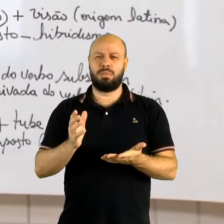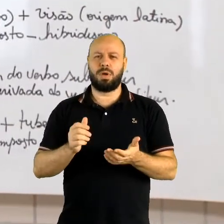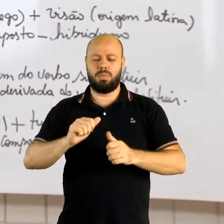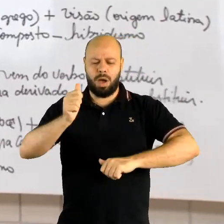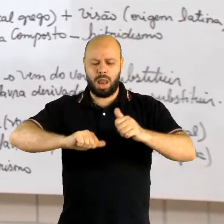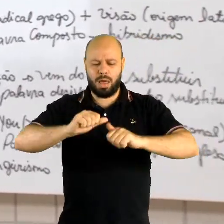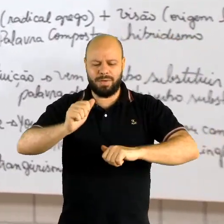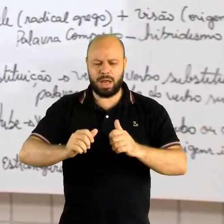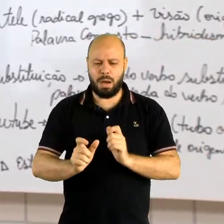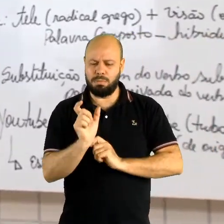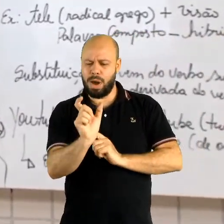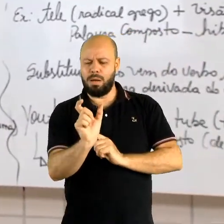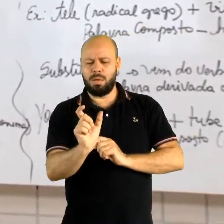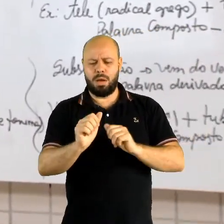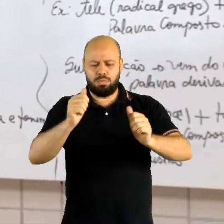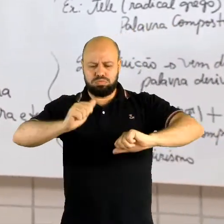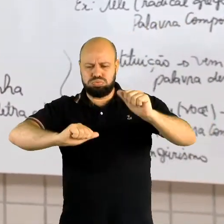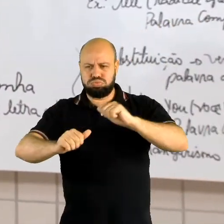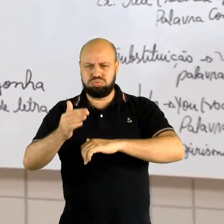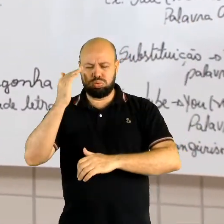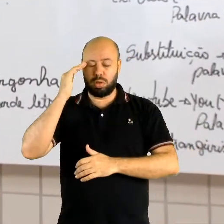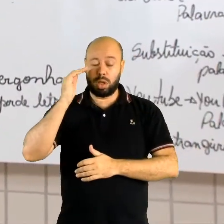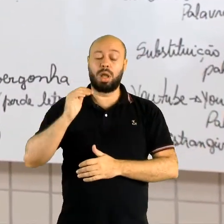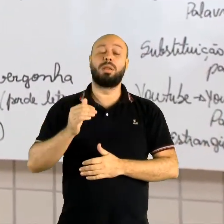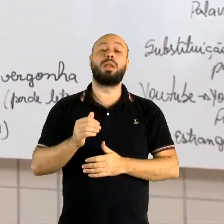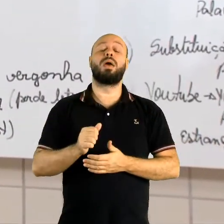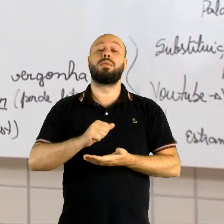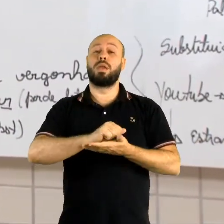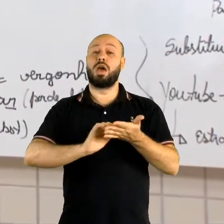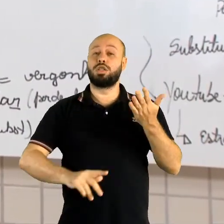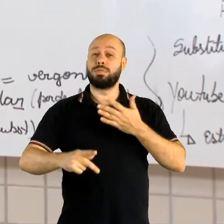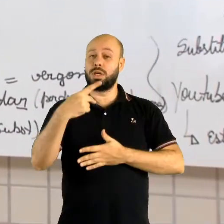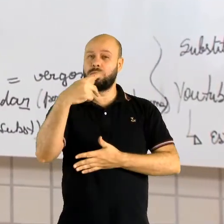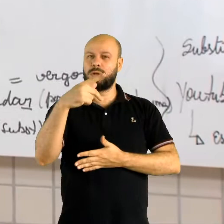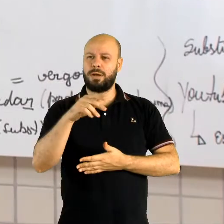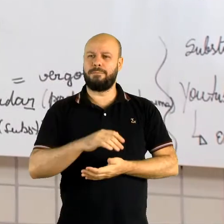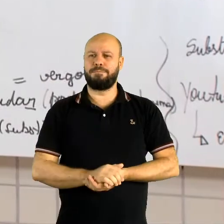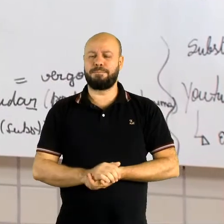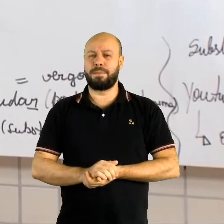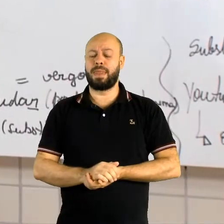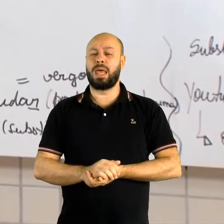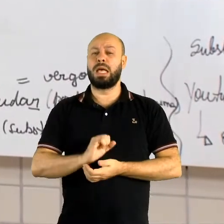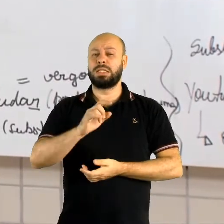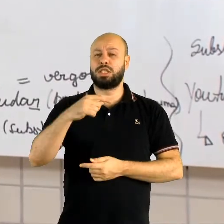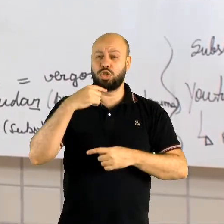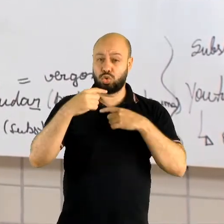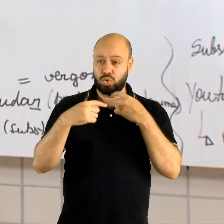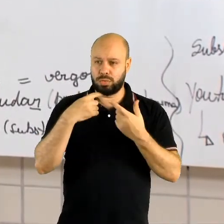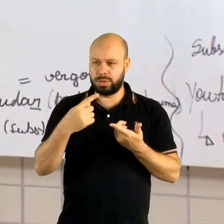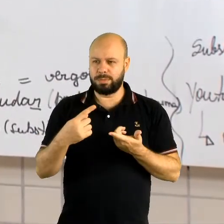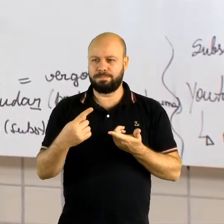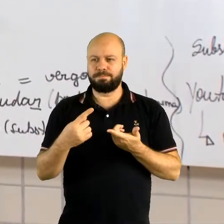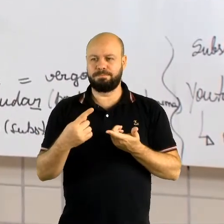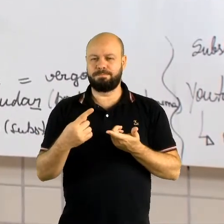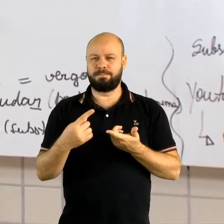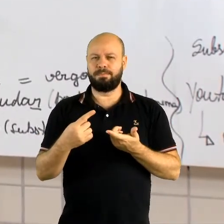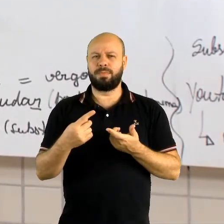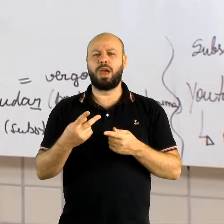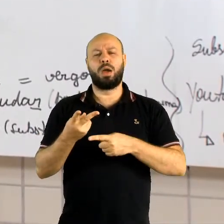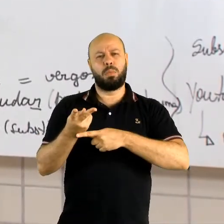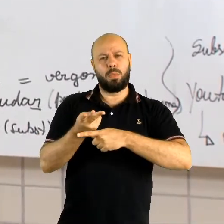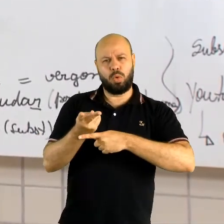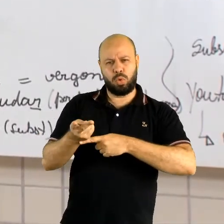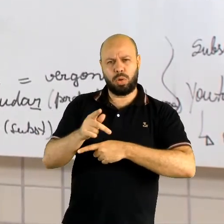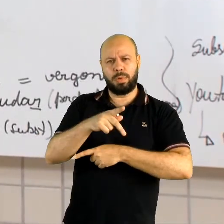algumas questões que está no bloco de atividade de vocês e qualquer dúvida, procurem os professores